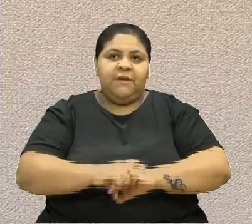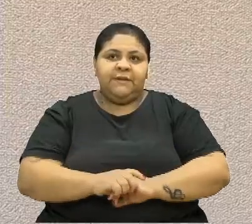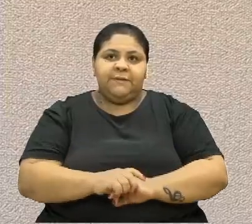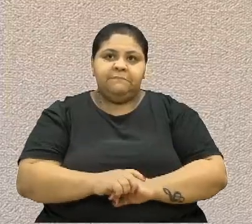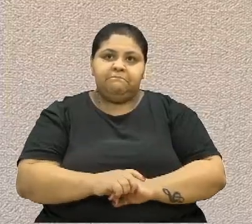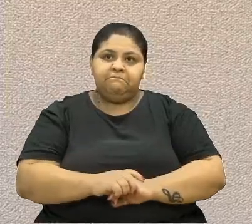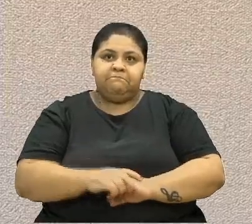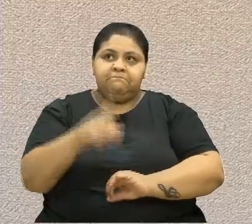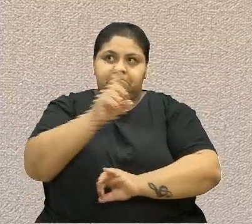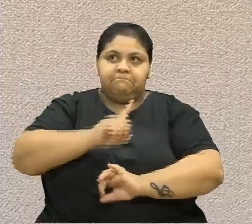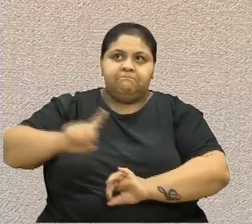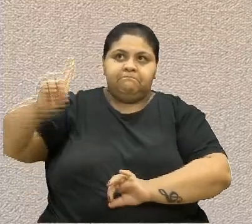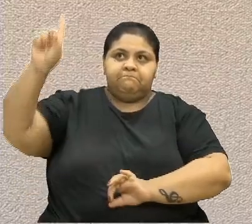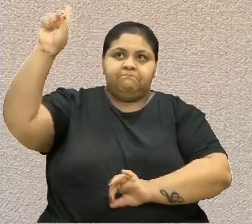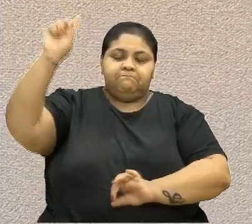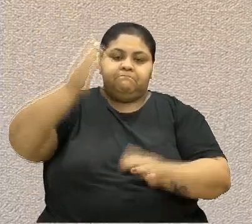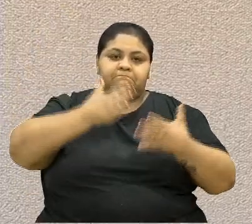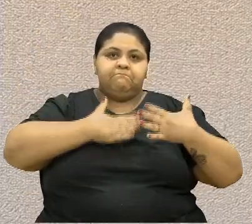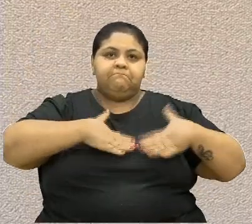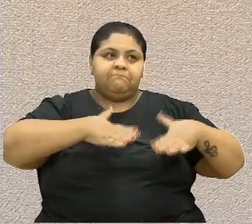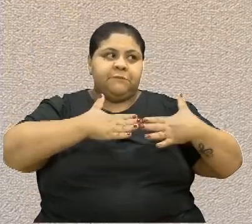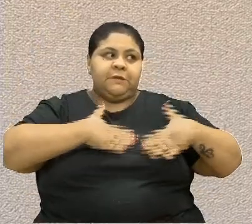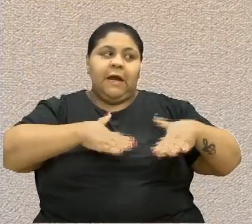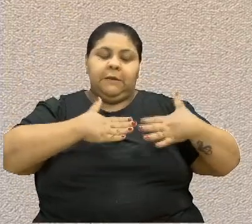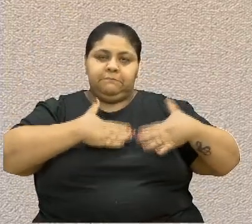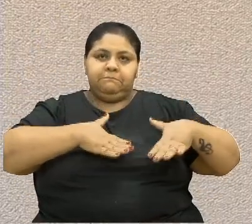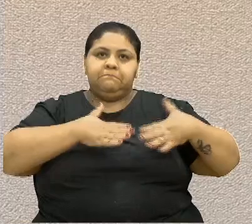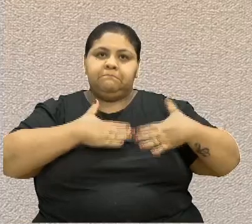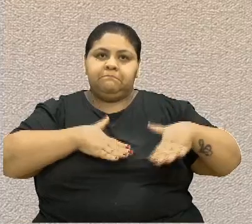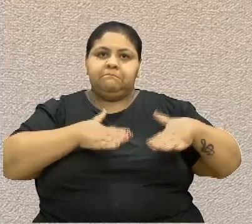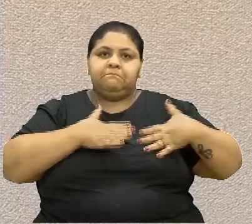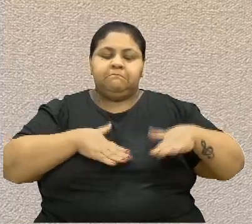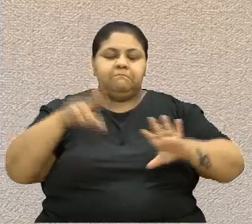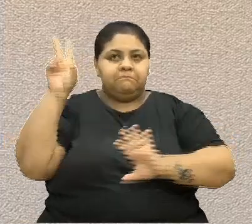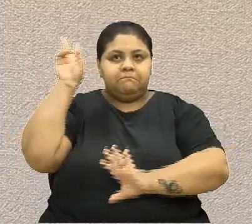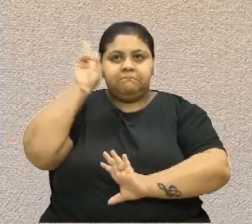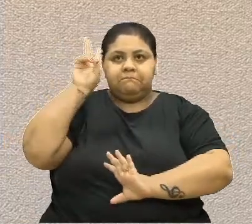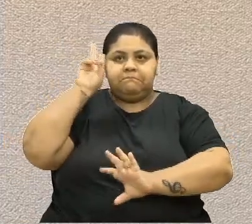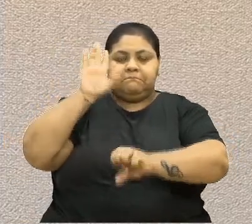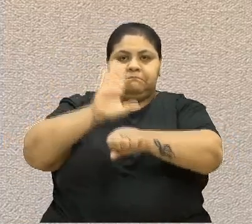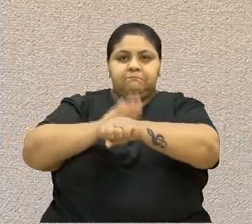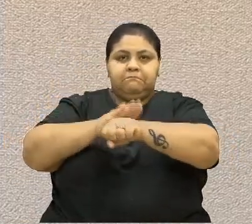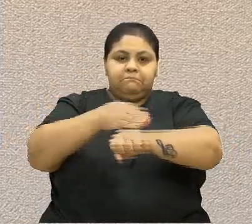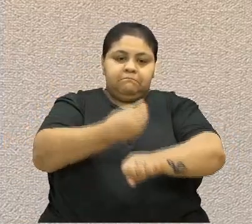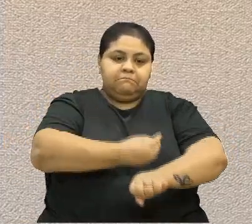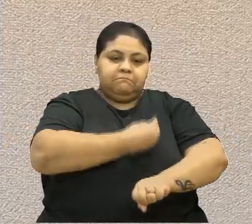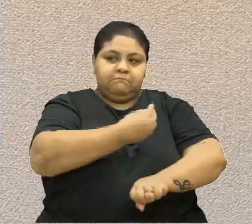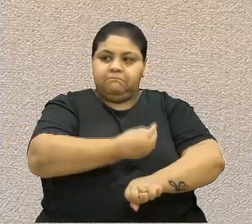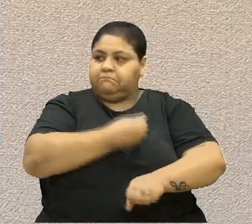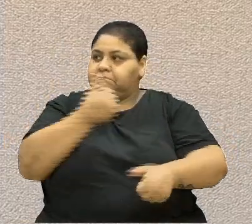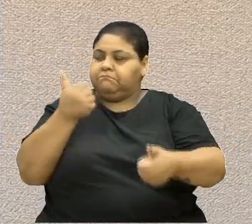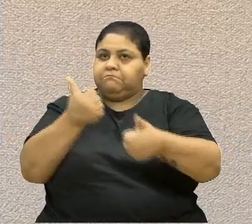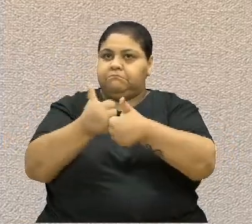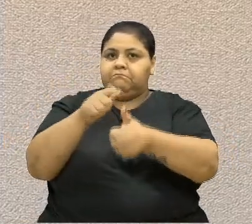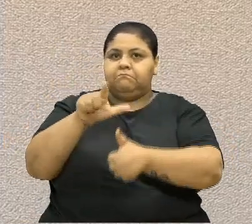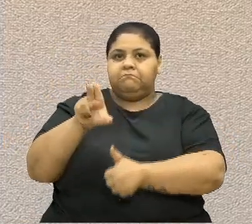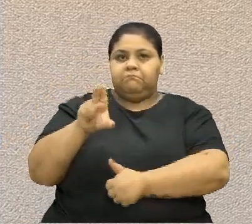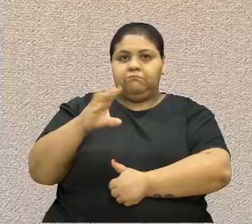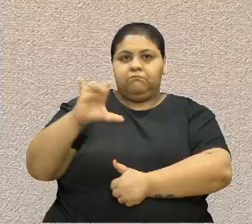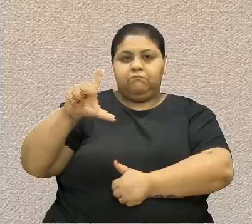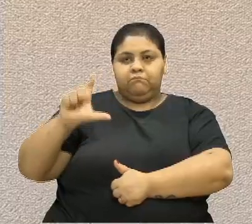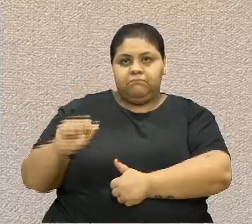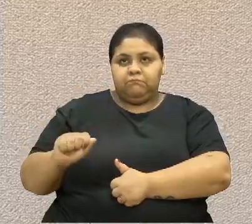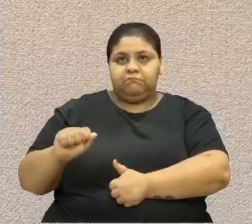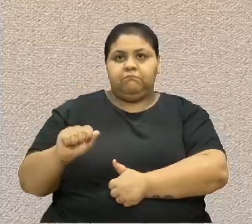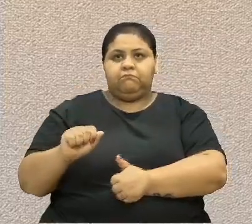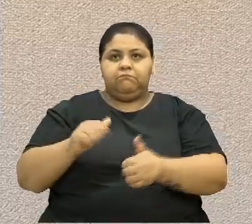Que Deus conceda força e conforto a todos e que as lembranças dos momentos vividos ao lado de Lucila sejam uma fonte de